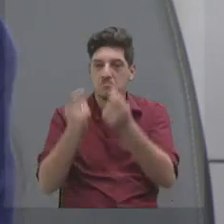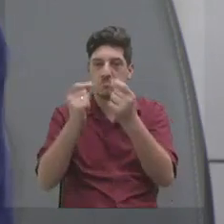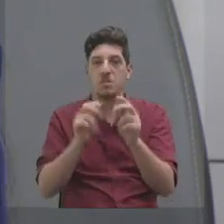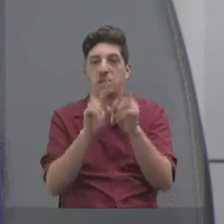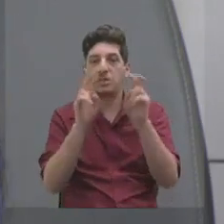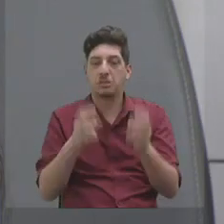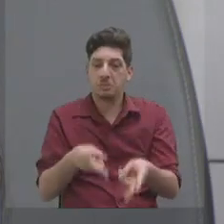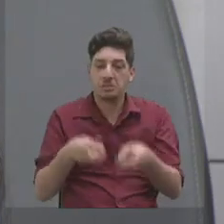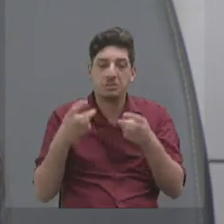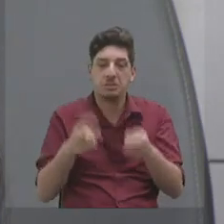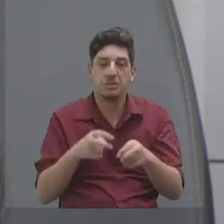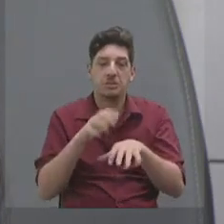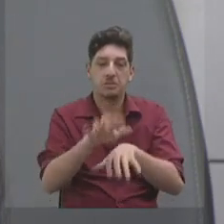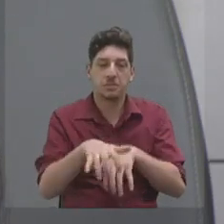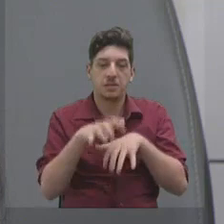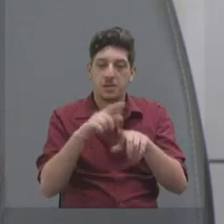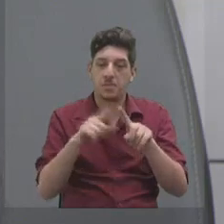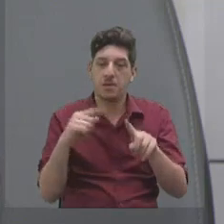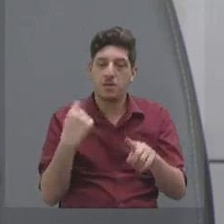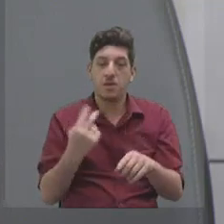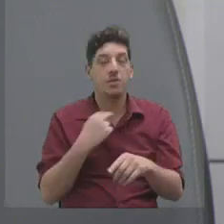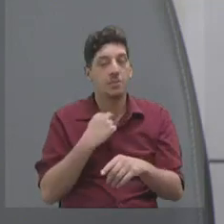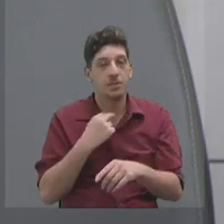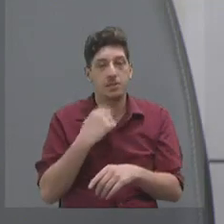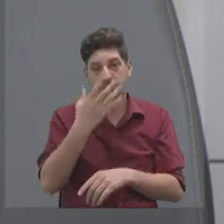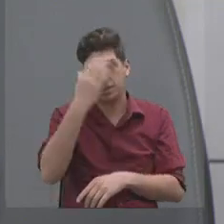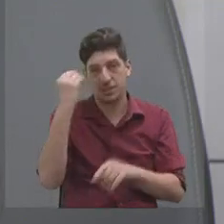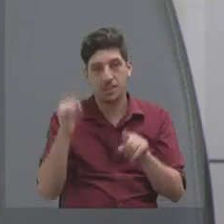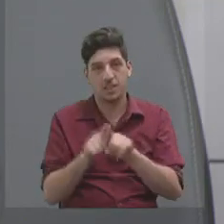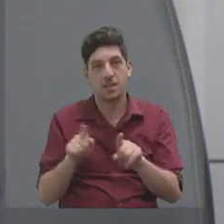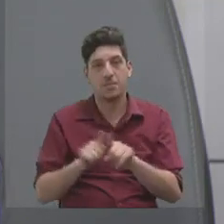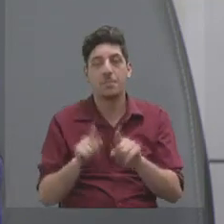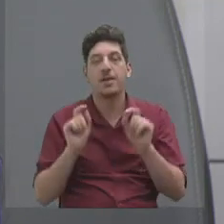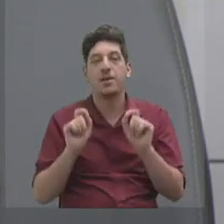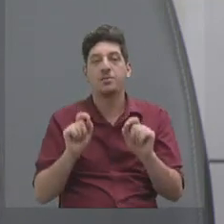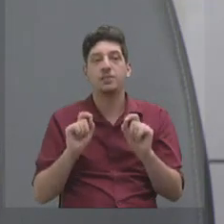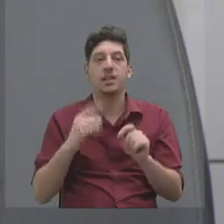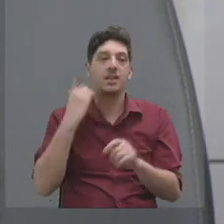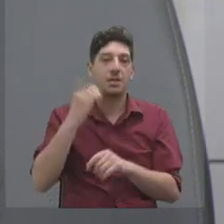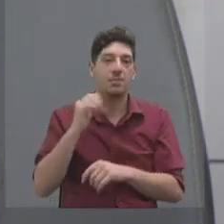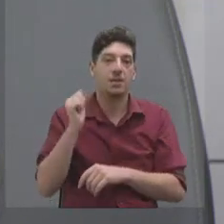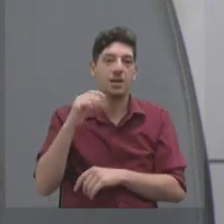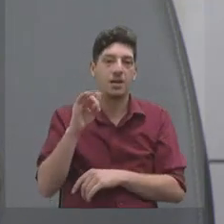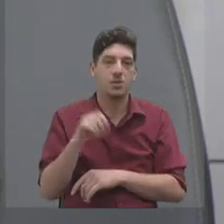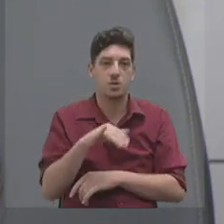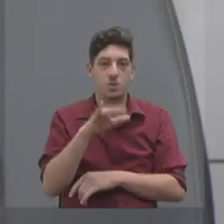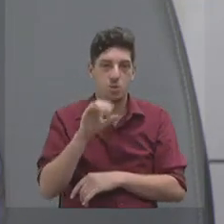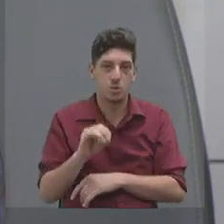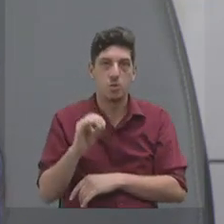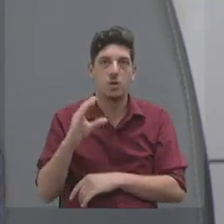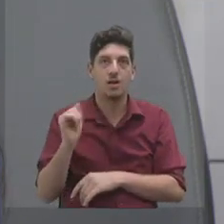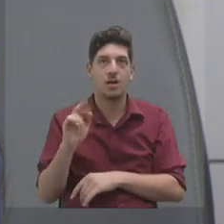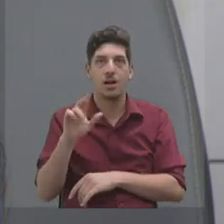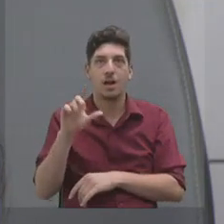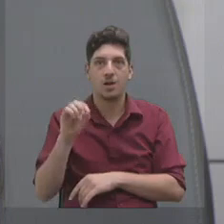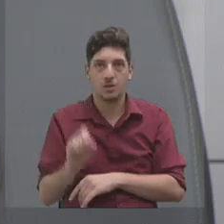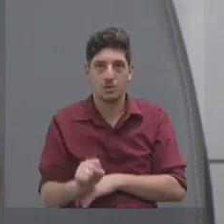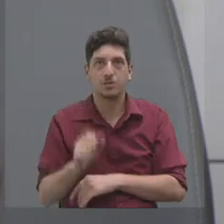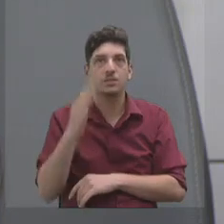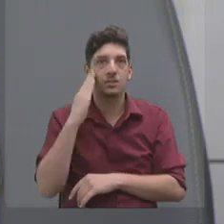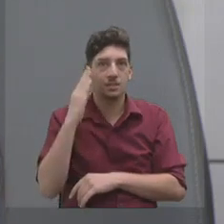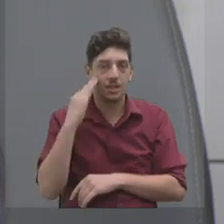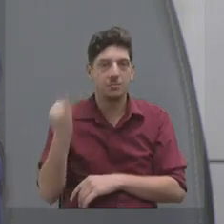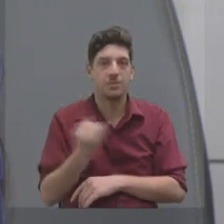extração mineral mas a gente não pode esquecer né Bosco e aqui também o deputado Antônio Carlos Arantes sabe da importância da